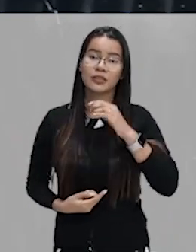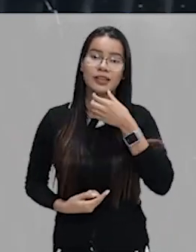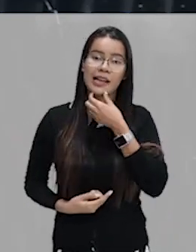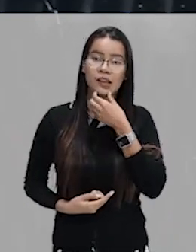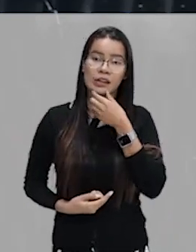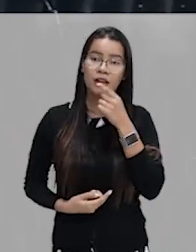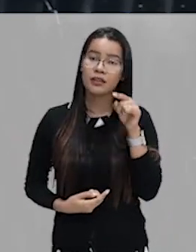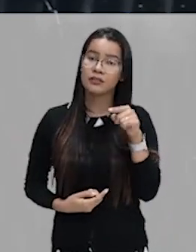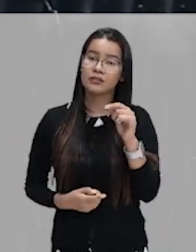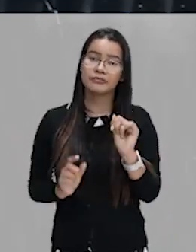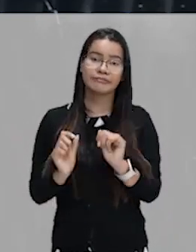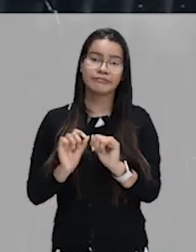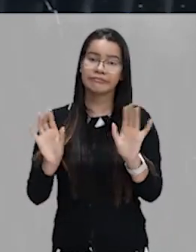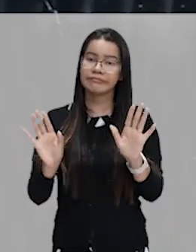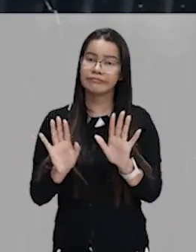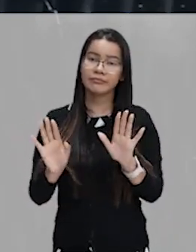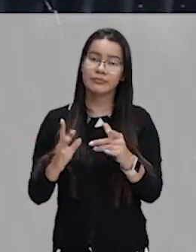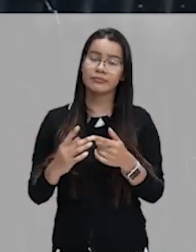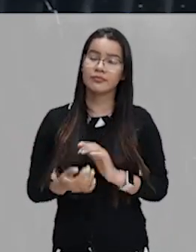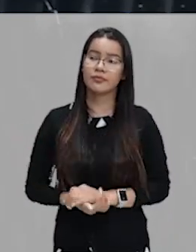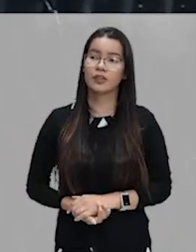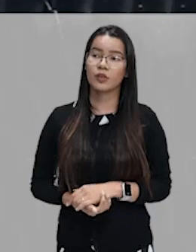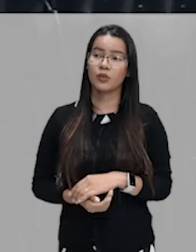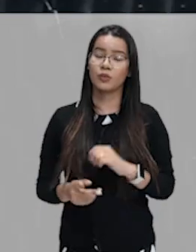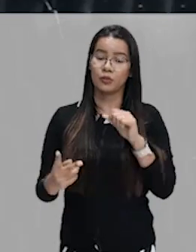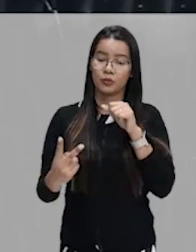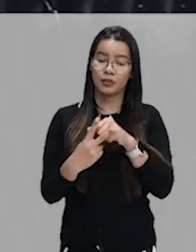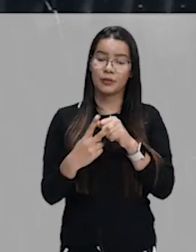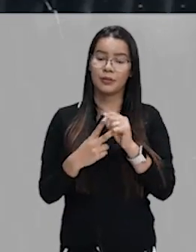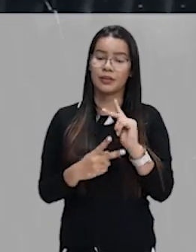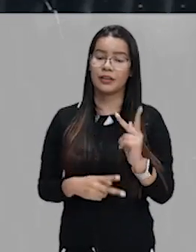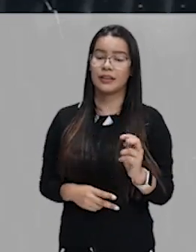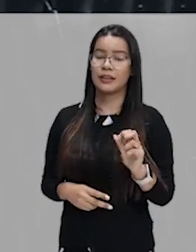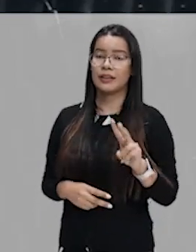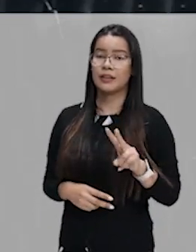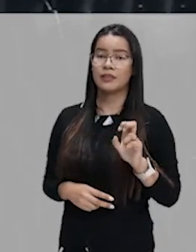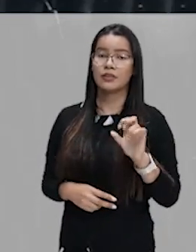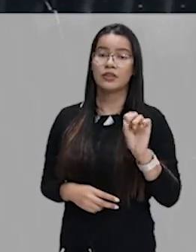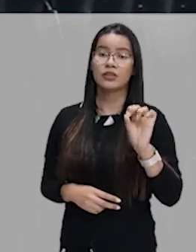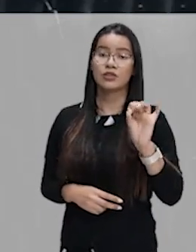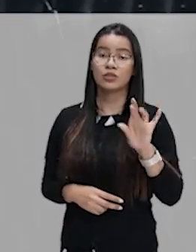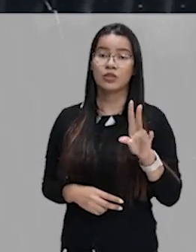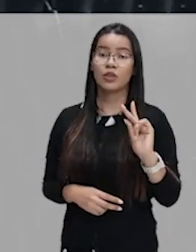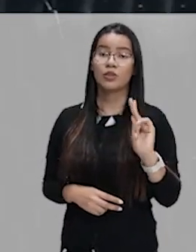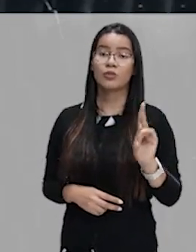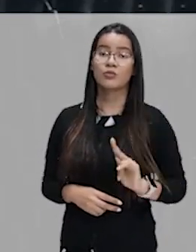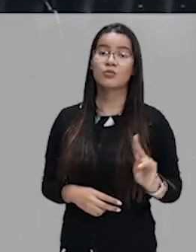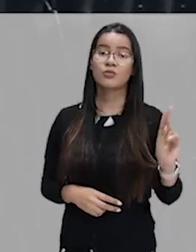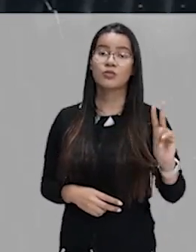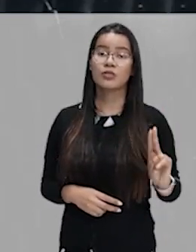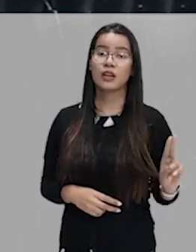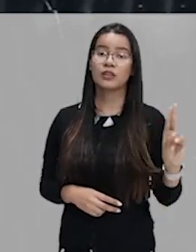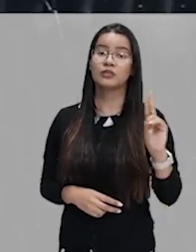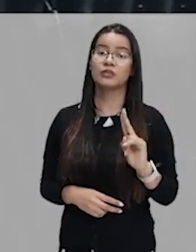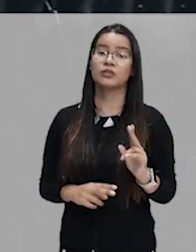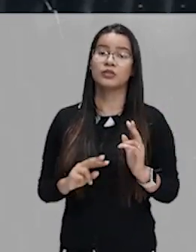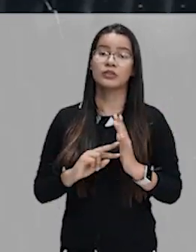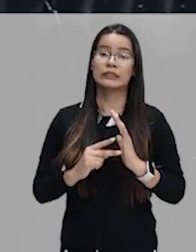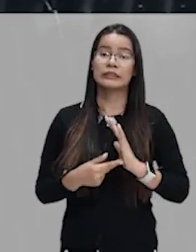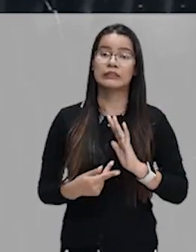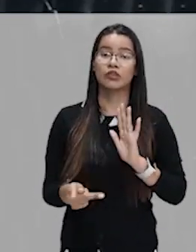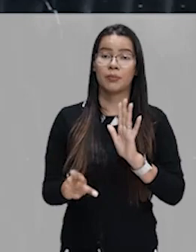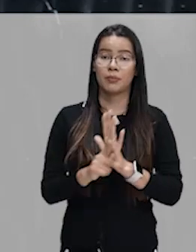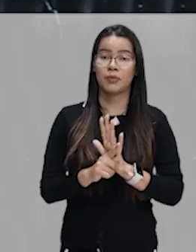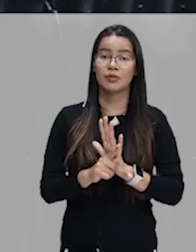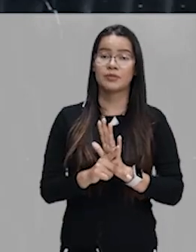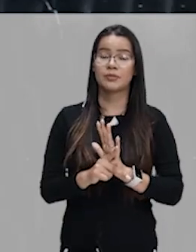fazer isso. Em inglês, o verbo have só pode ser usado no sentido de posse, para